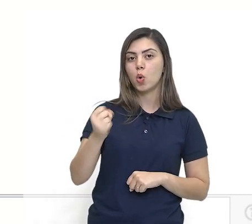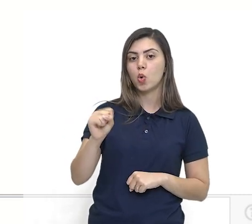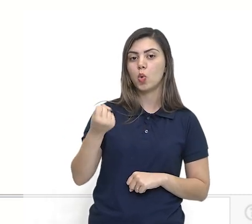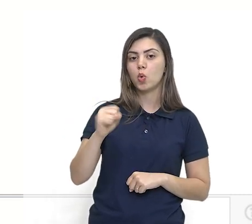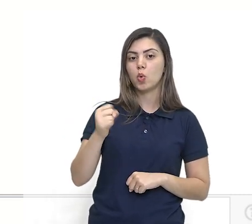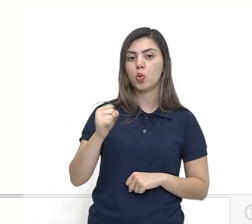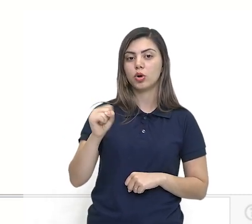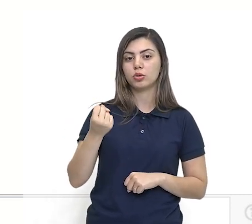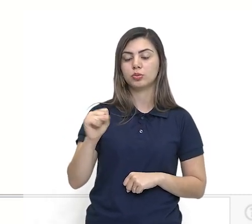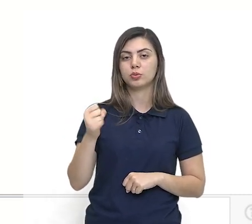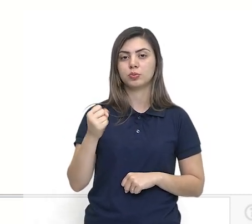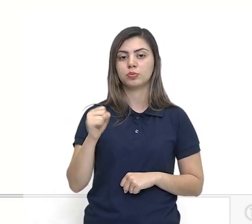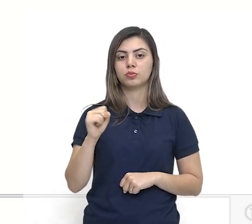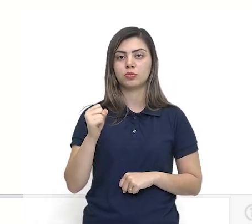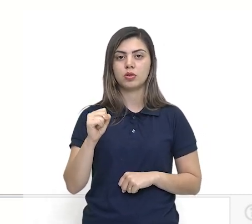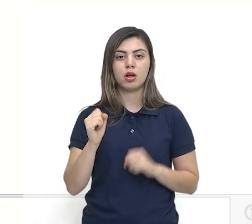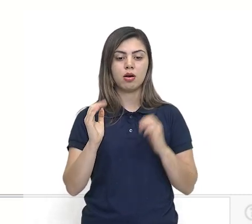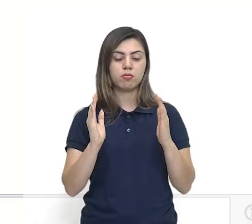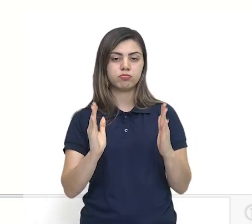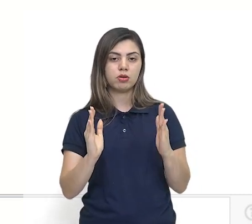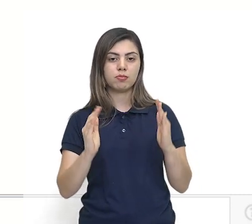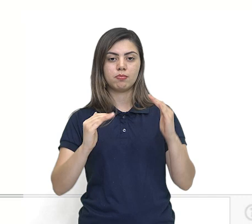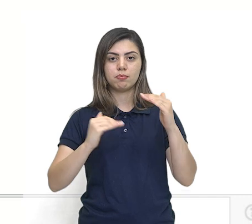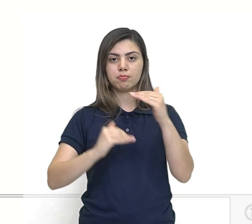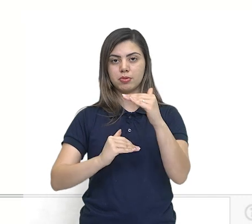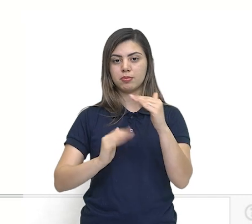8 lados. Vou apagar aqui também.